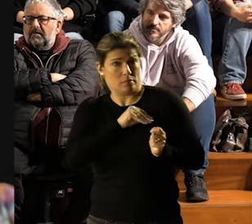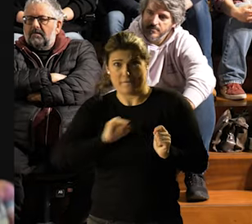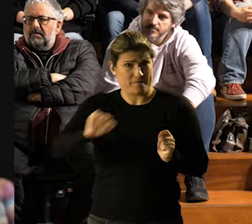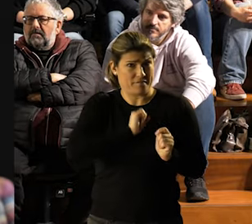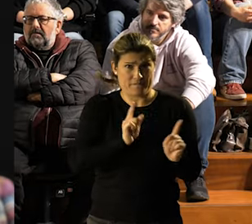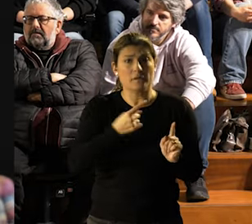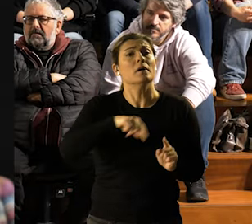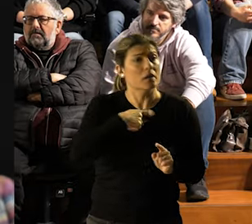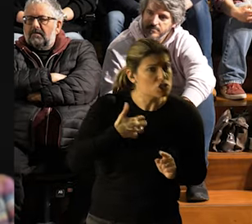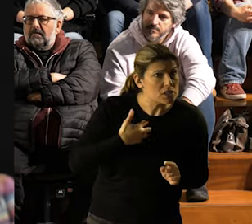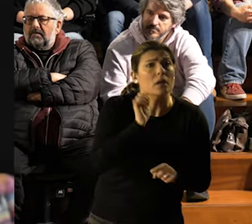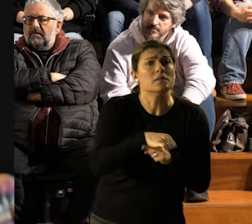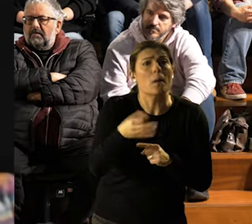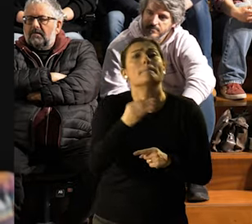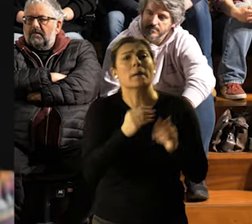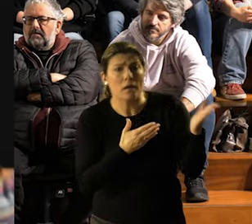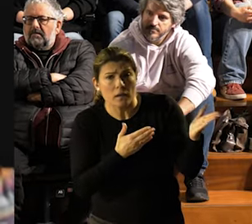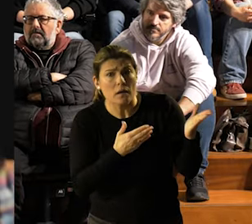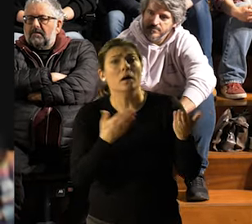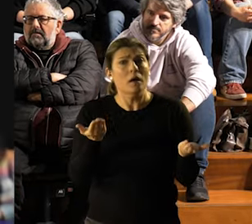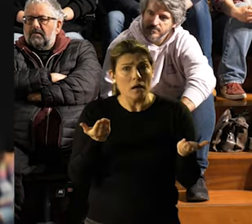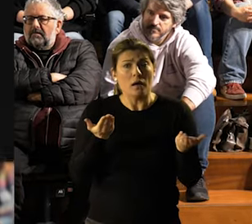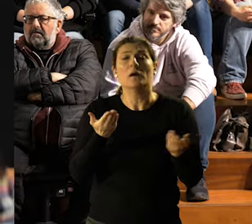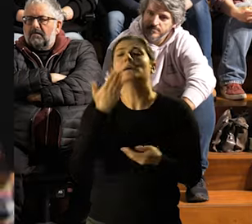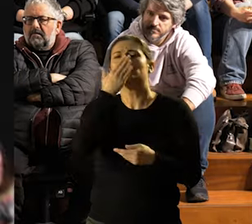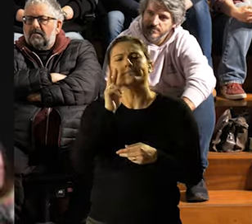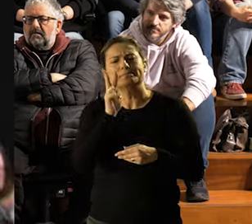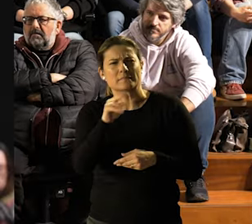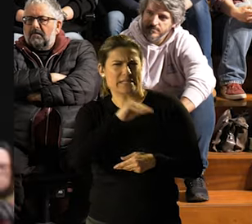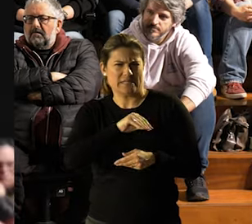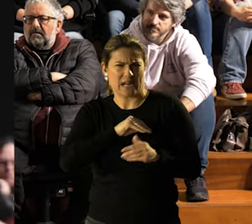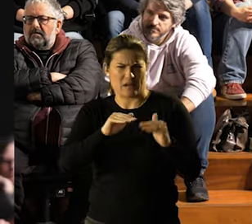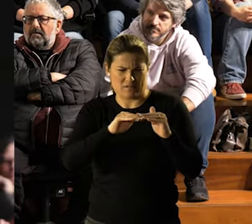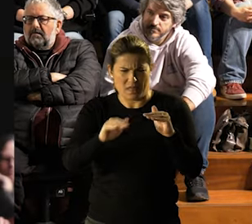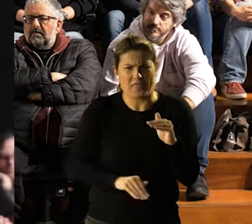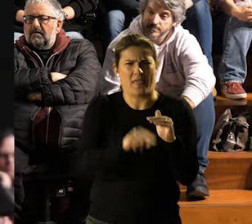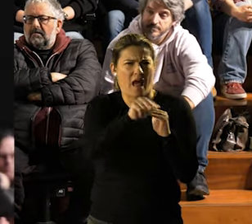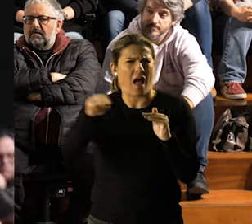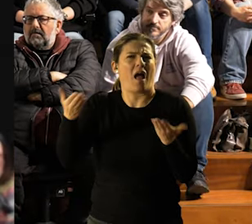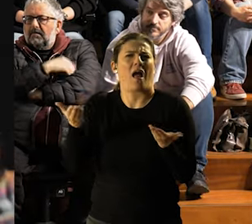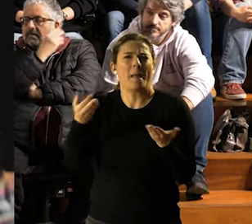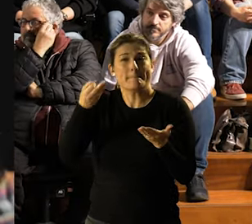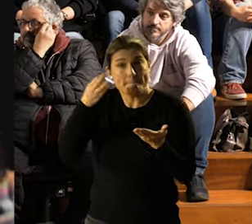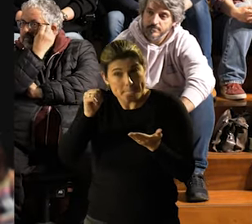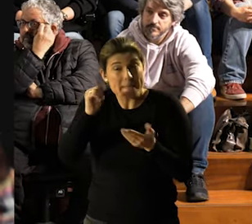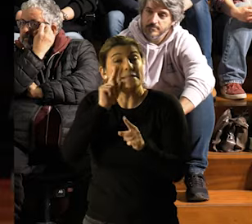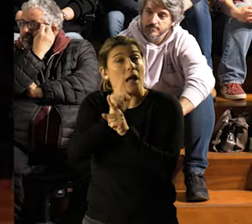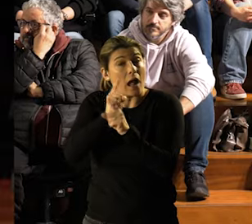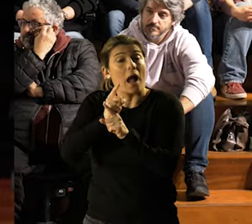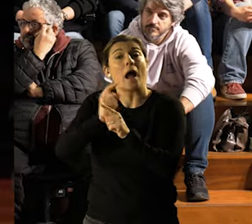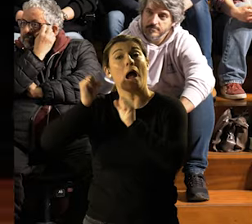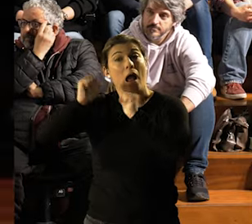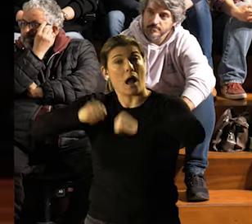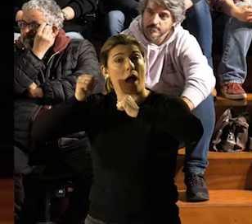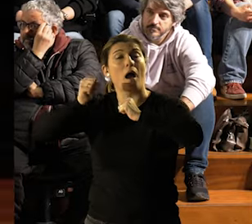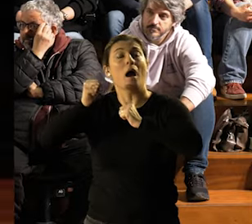deveríamos estar chateados com o partido socialista e quando nós olhamos para os salários baixos aqueles que o partido socialista acordou com